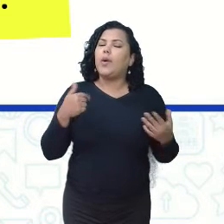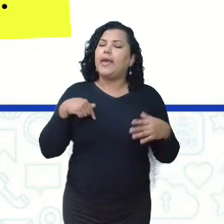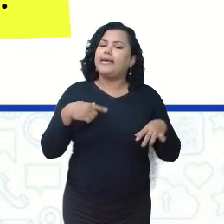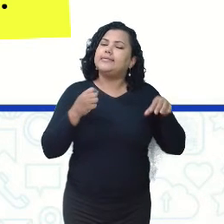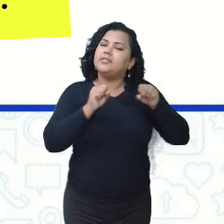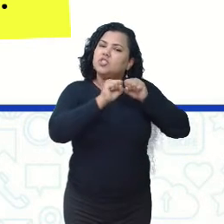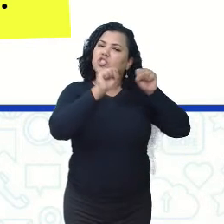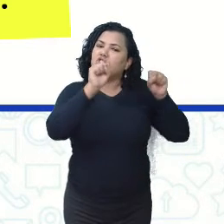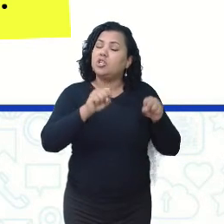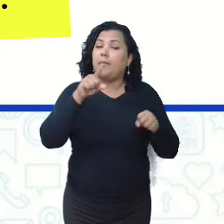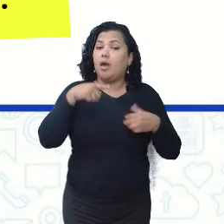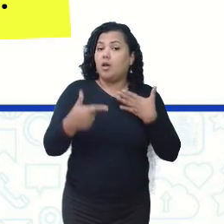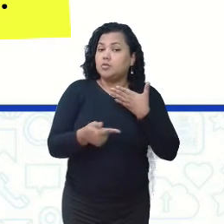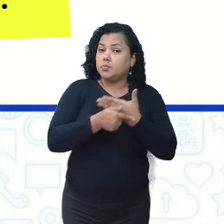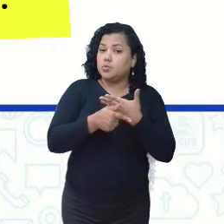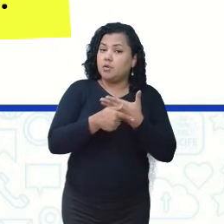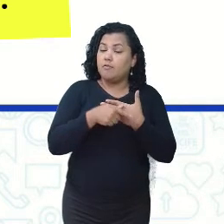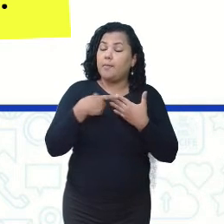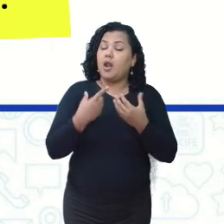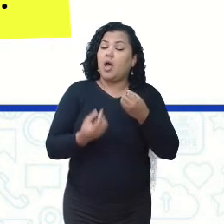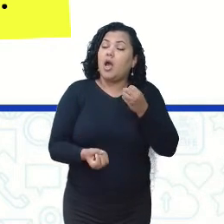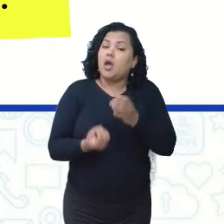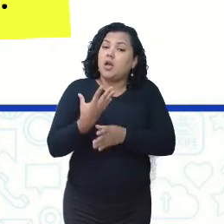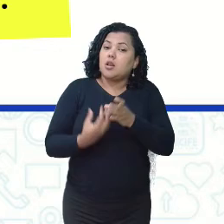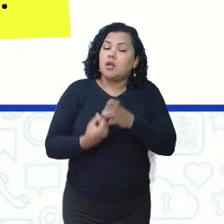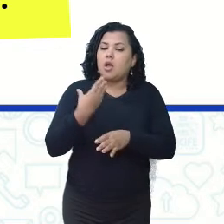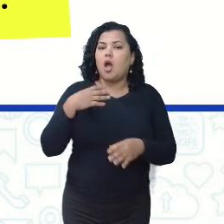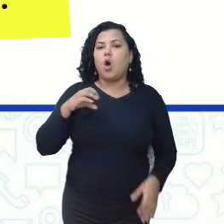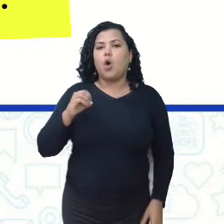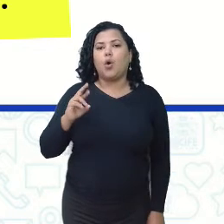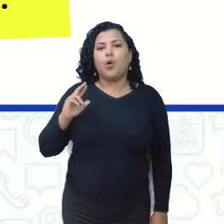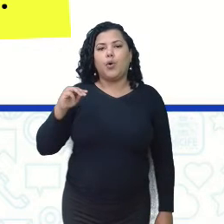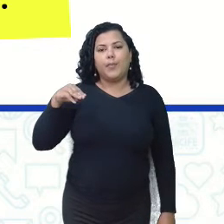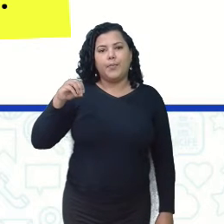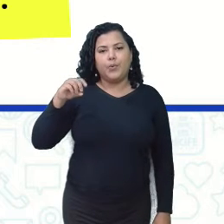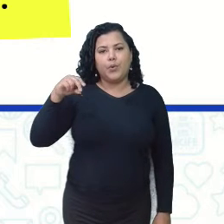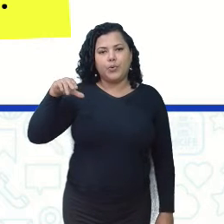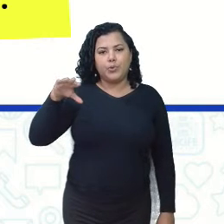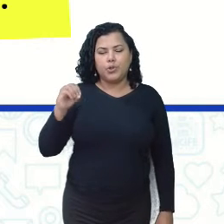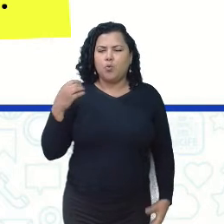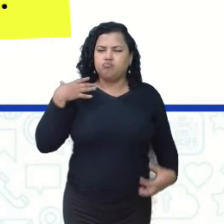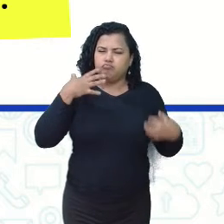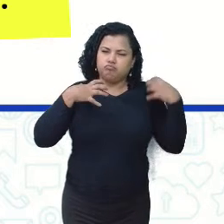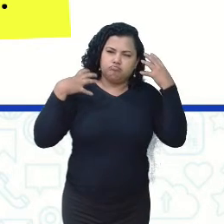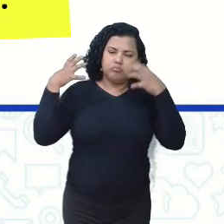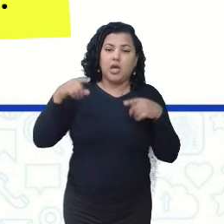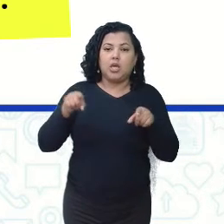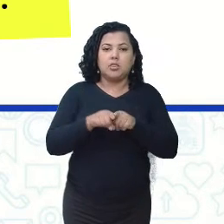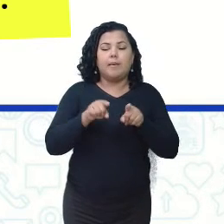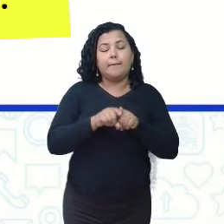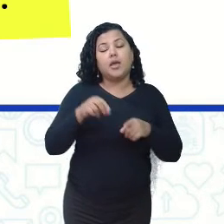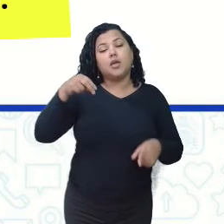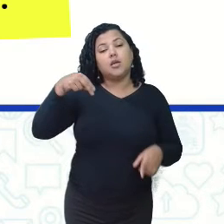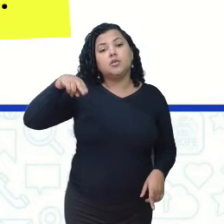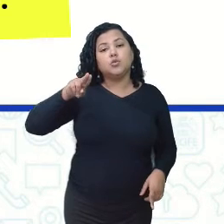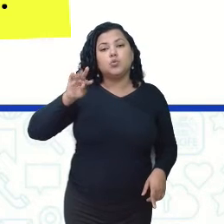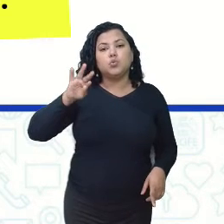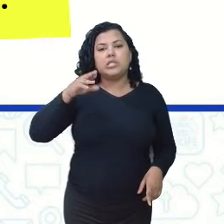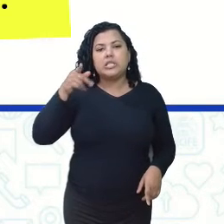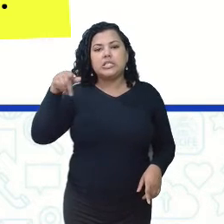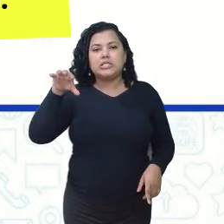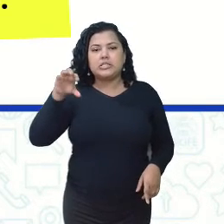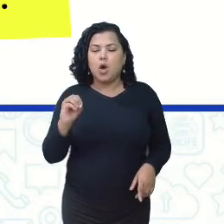é responsável pela produção de hormônios e também pela nutrição e acomodação do